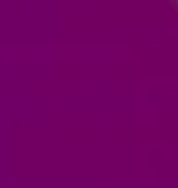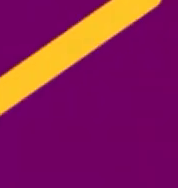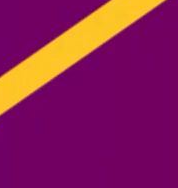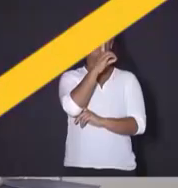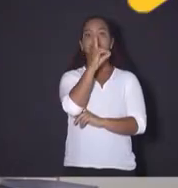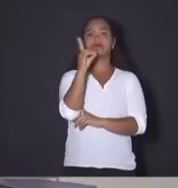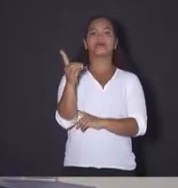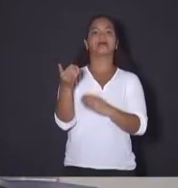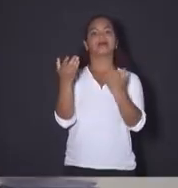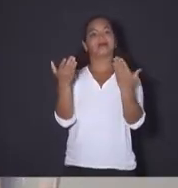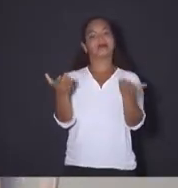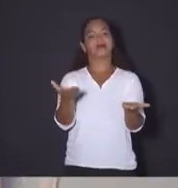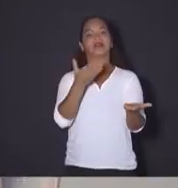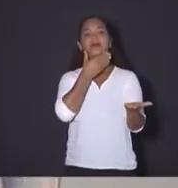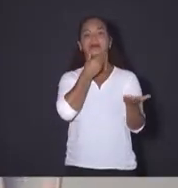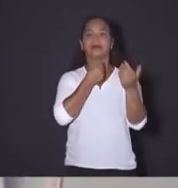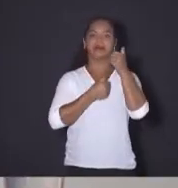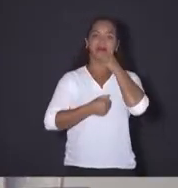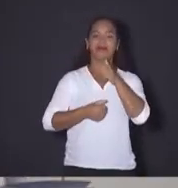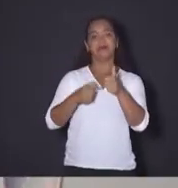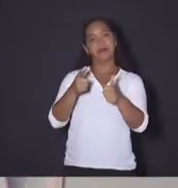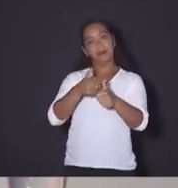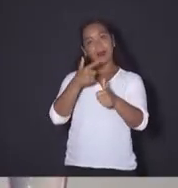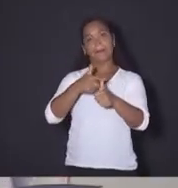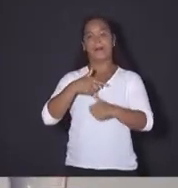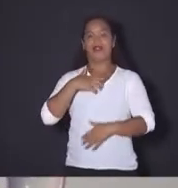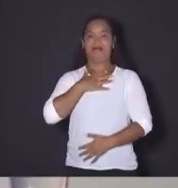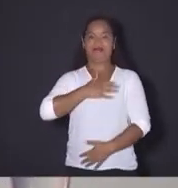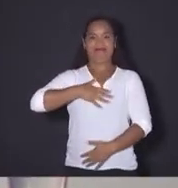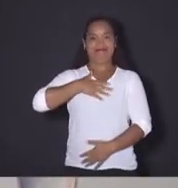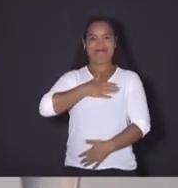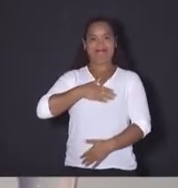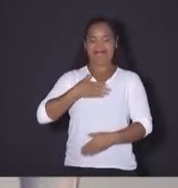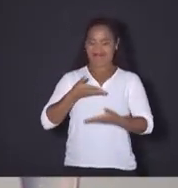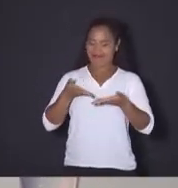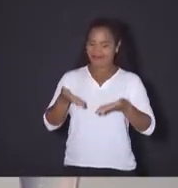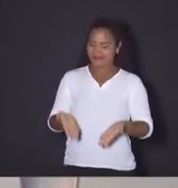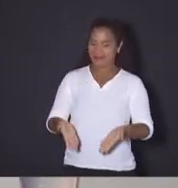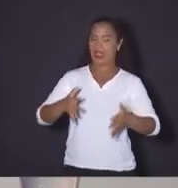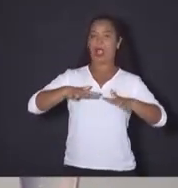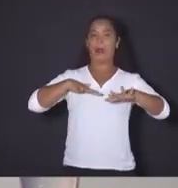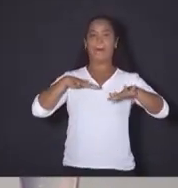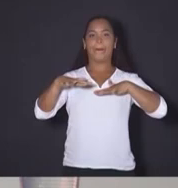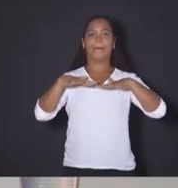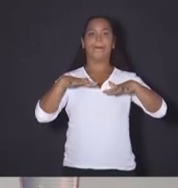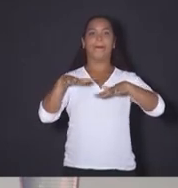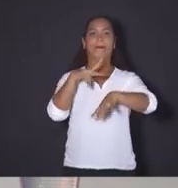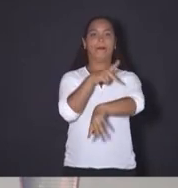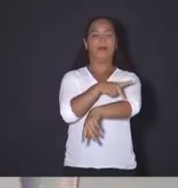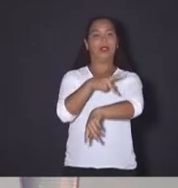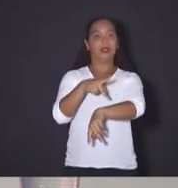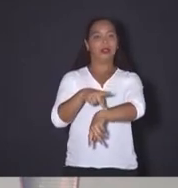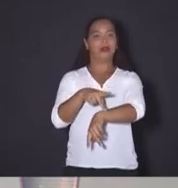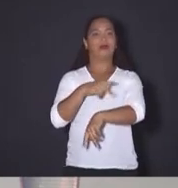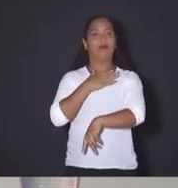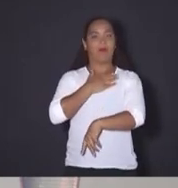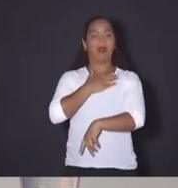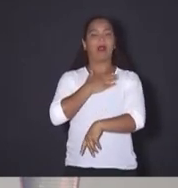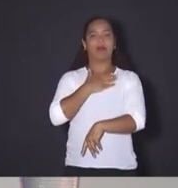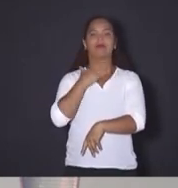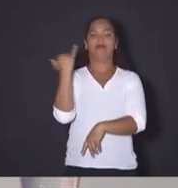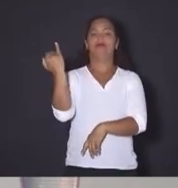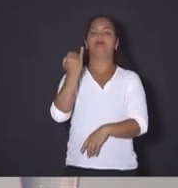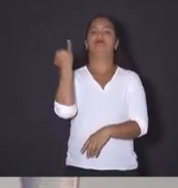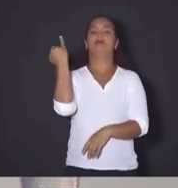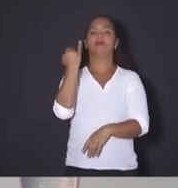realmente dizer da satisfação de participar deste movimento pedagógico não é que considero da maior relevância